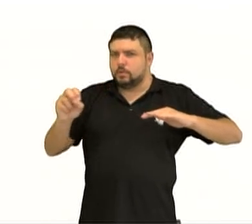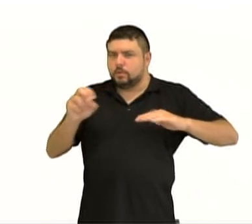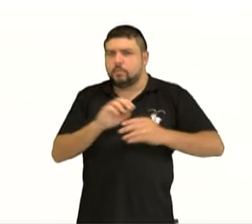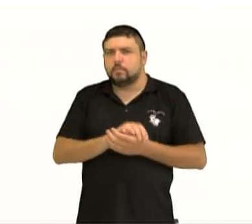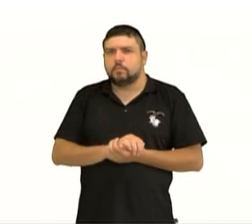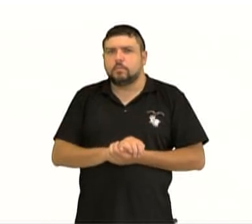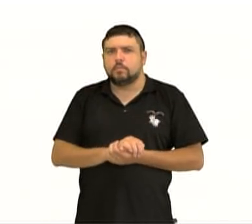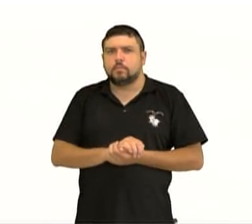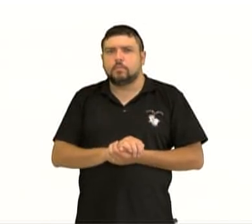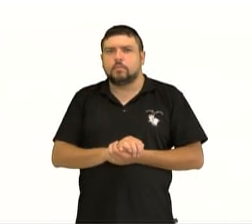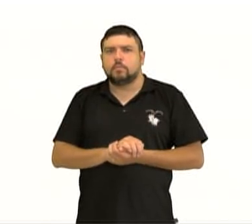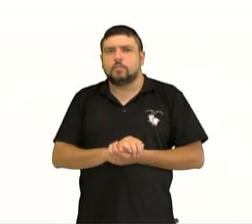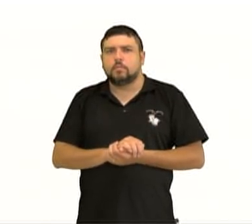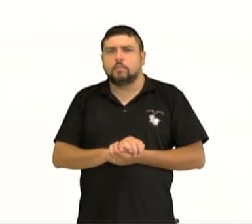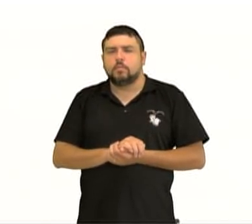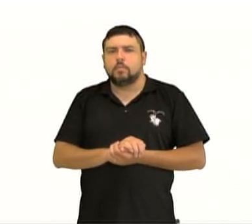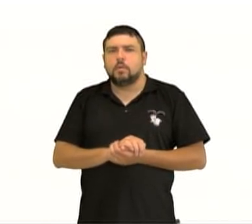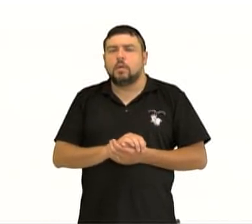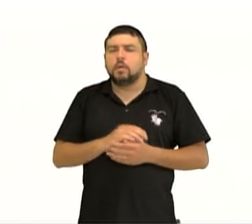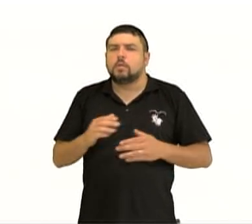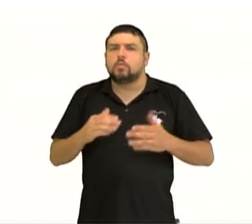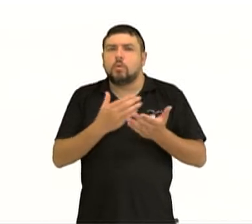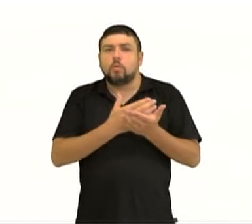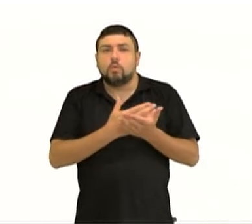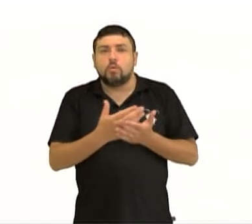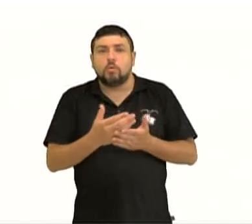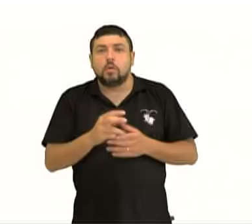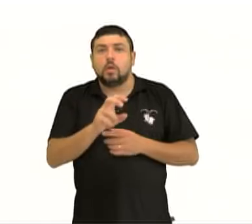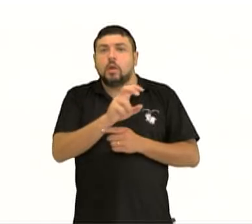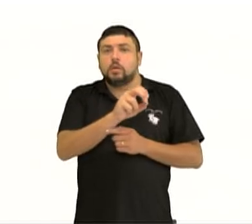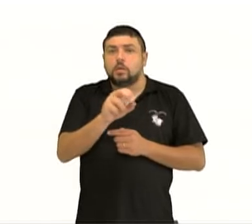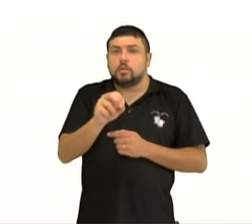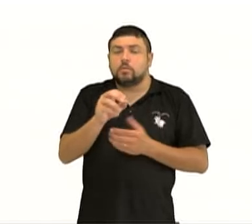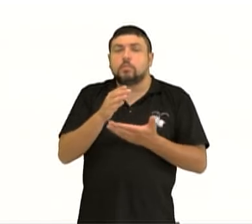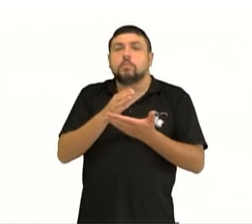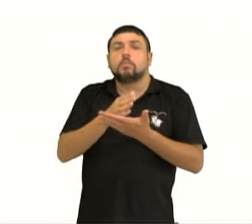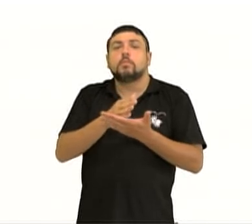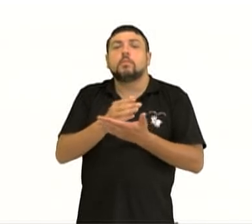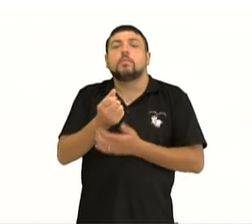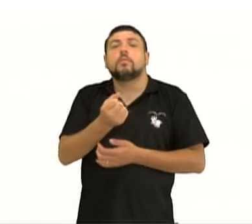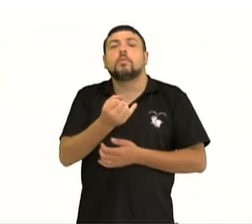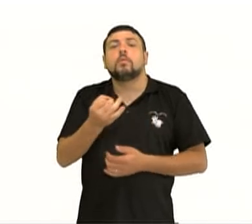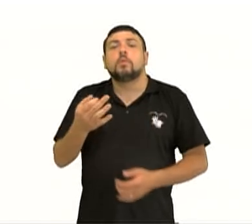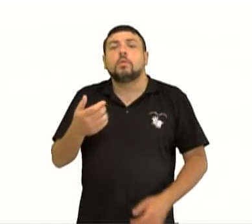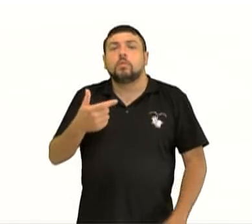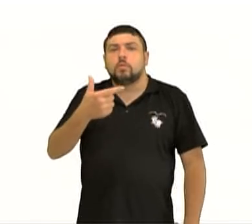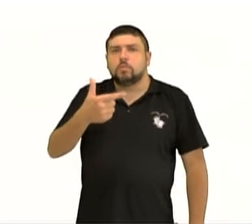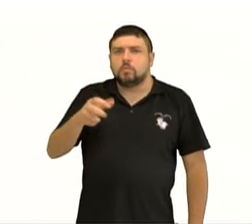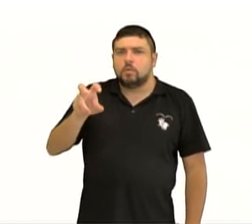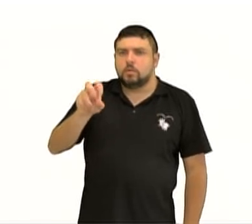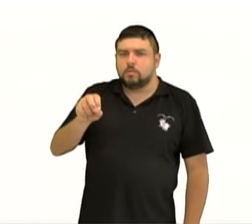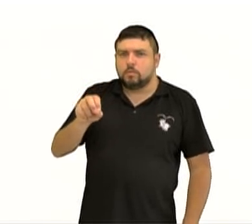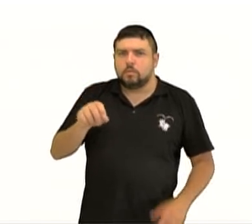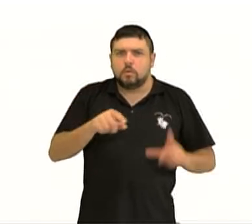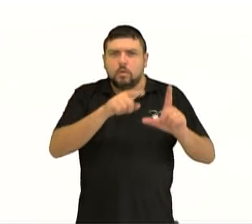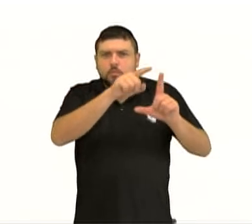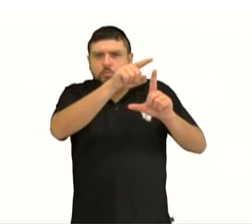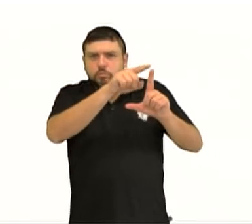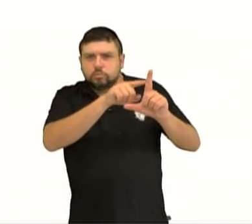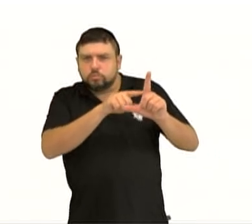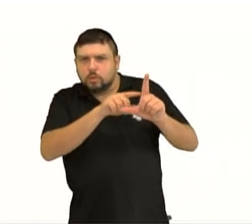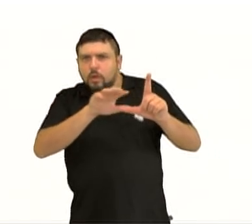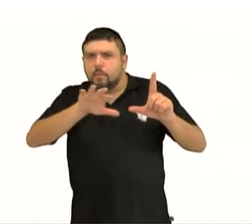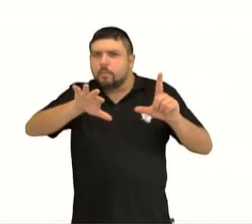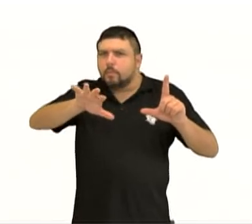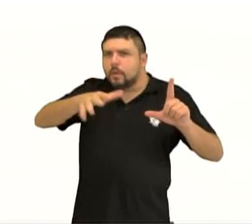também começa aqui, ó, no 500. Metade de 500, 250. Não mostra na escala, mas mais ou menos a